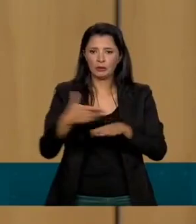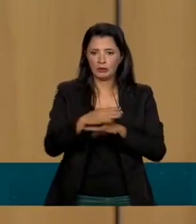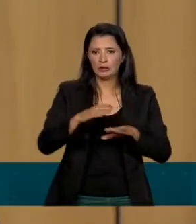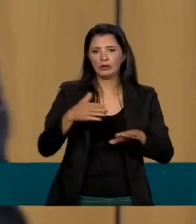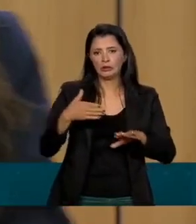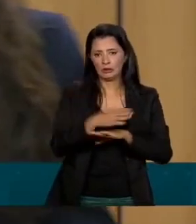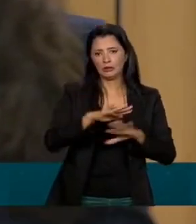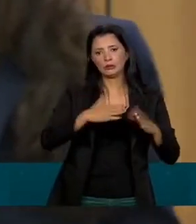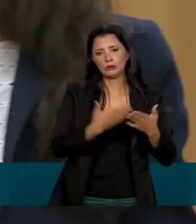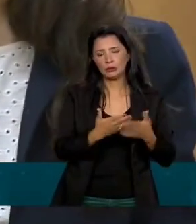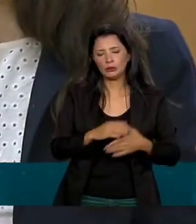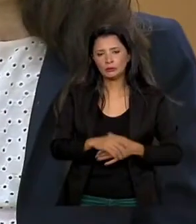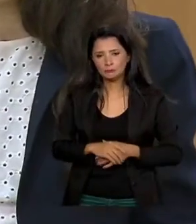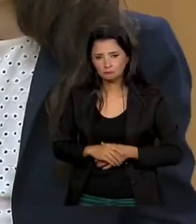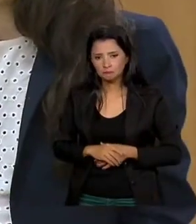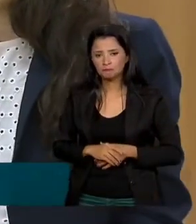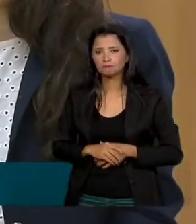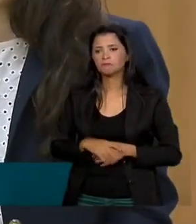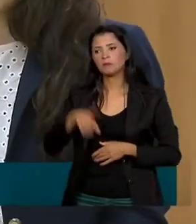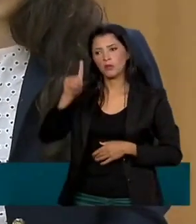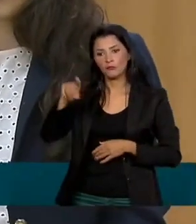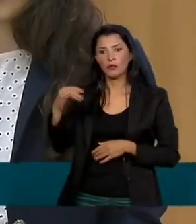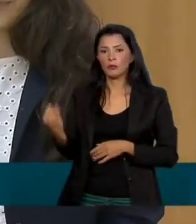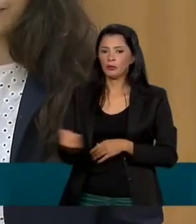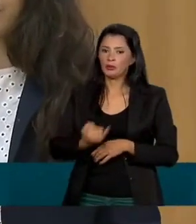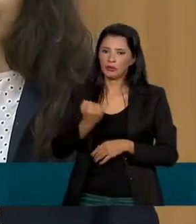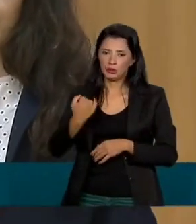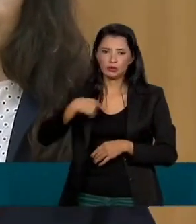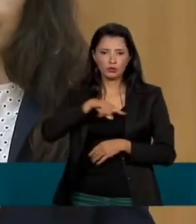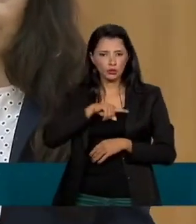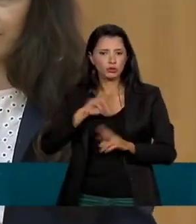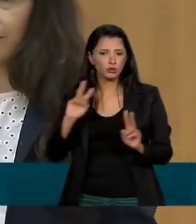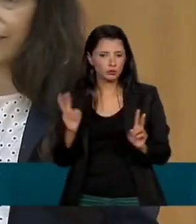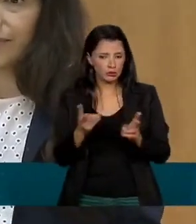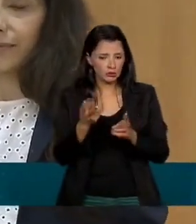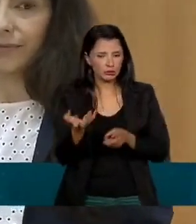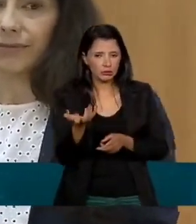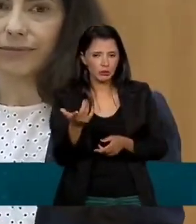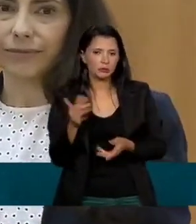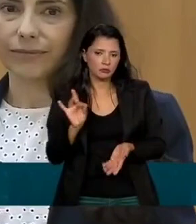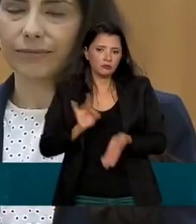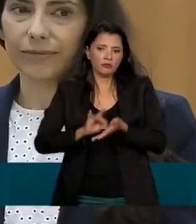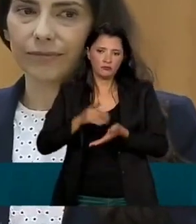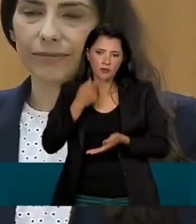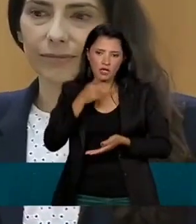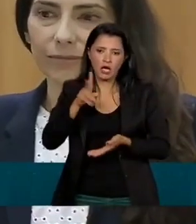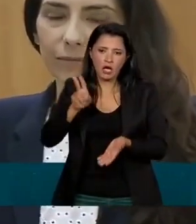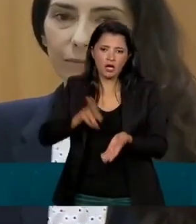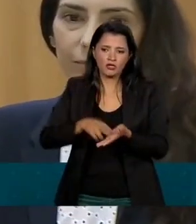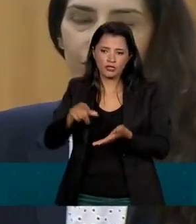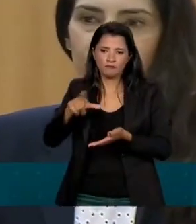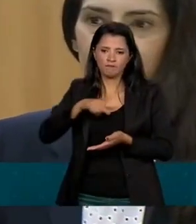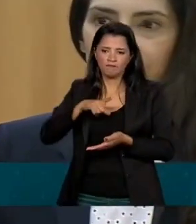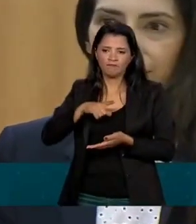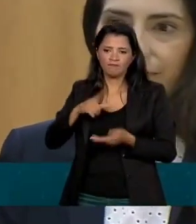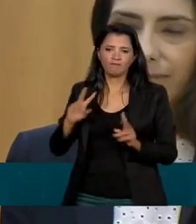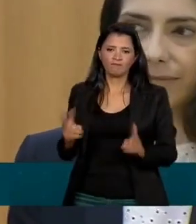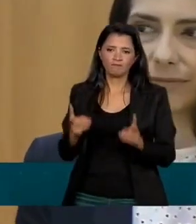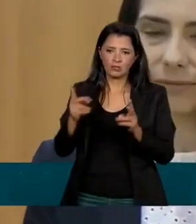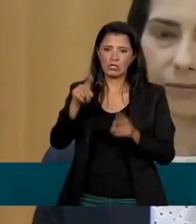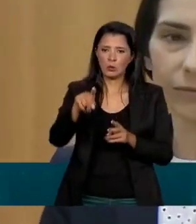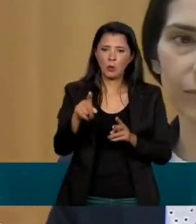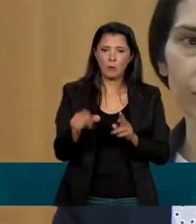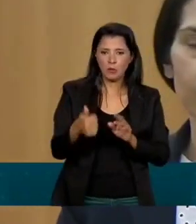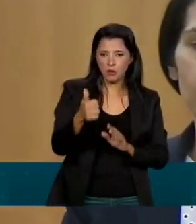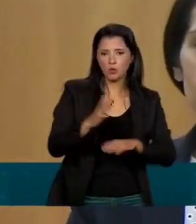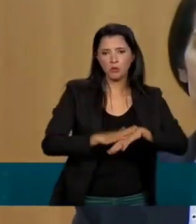escolas. Foi uma sinalização importante que nós valorizamos e queremos reconhecer, porque houve no primeiro momento uma